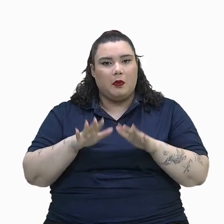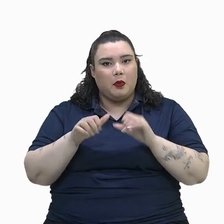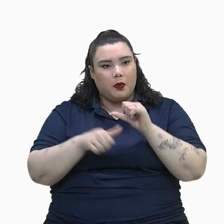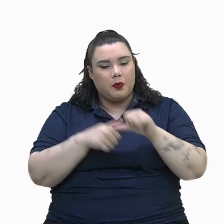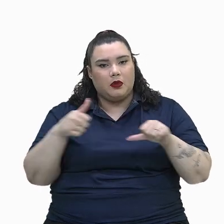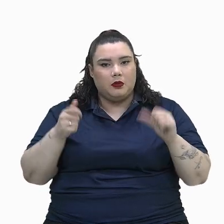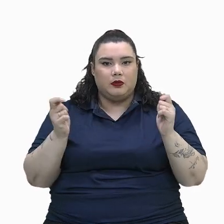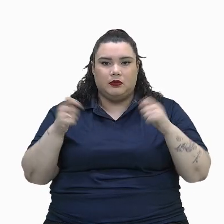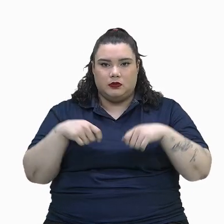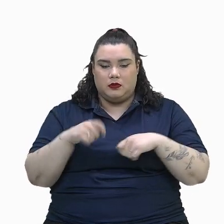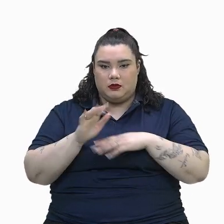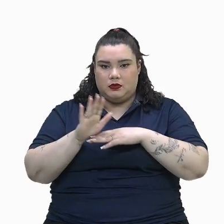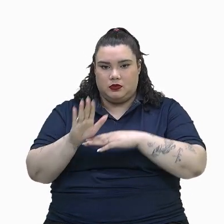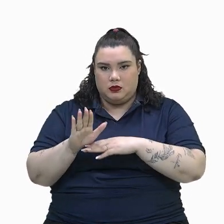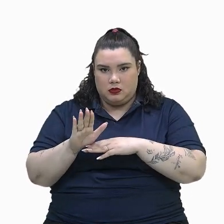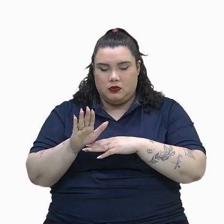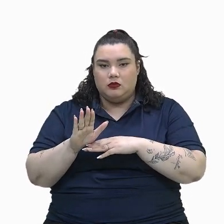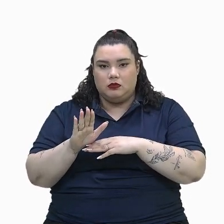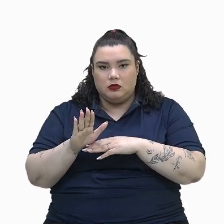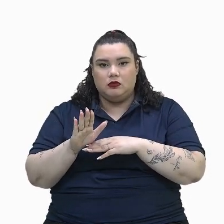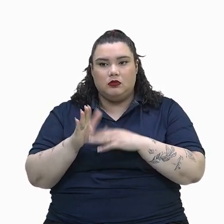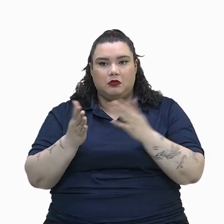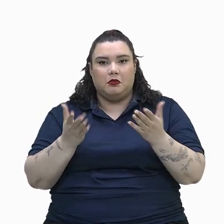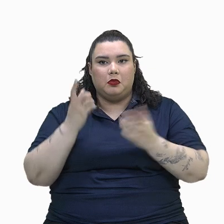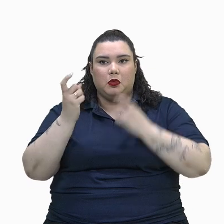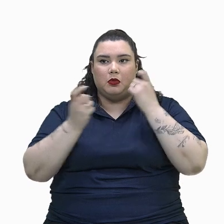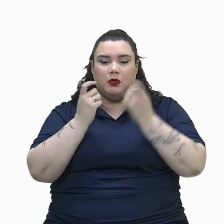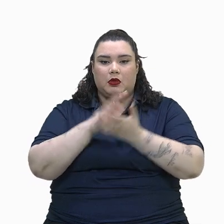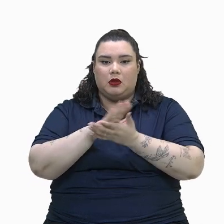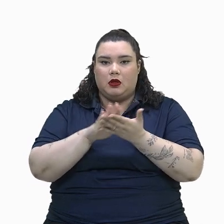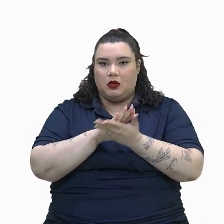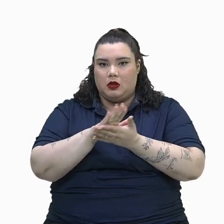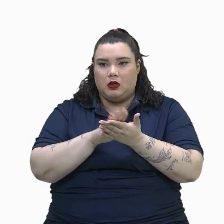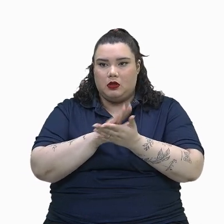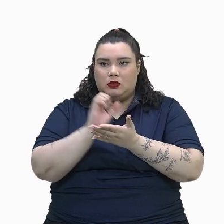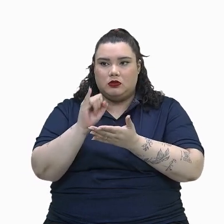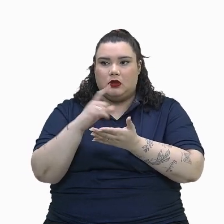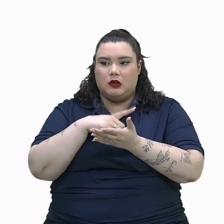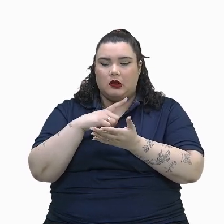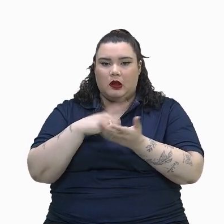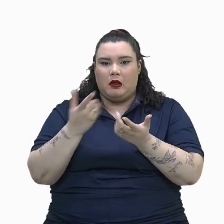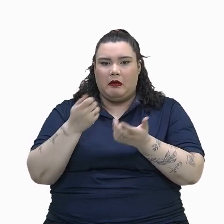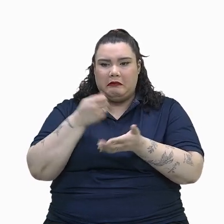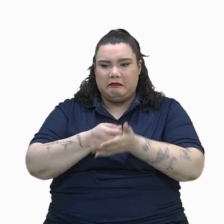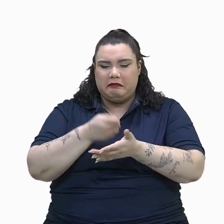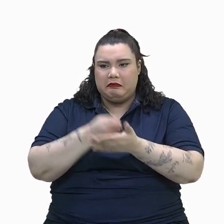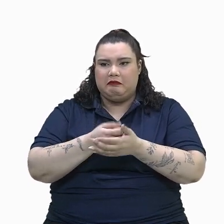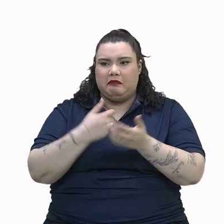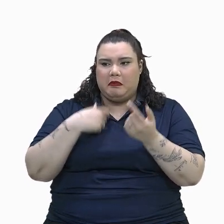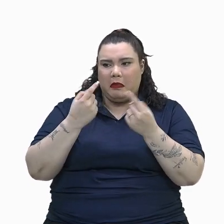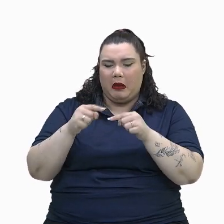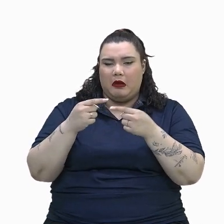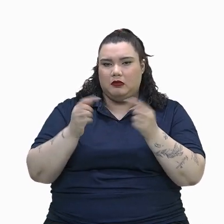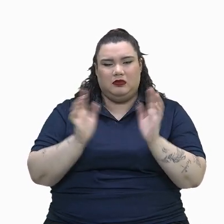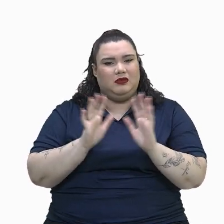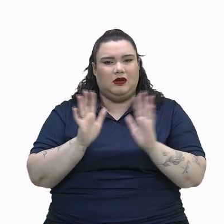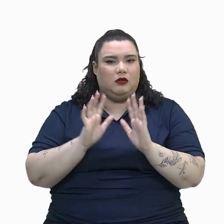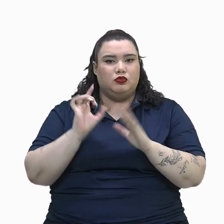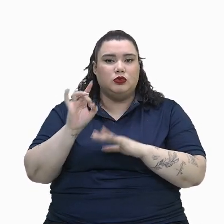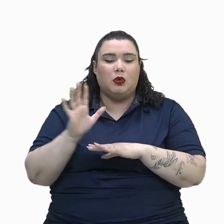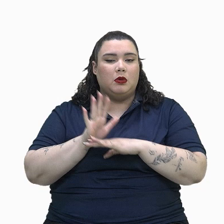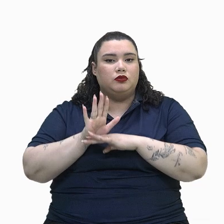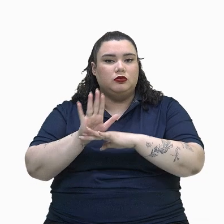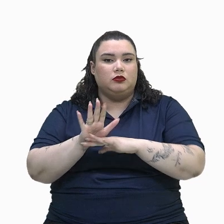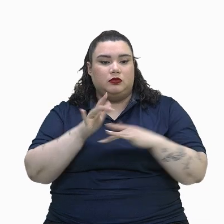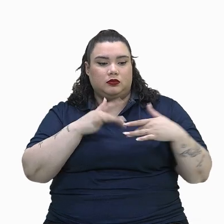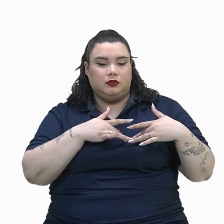outro, sem levar qualquer nível de julgamento, né? Ele vai lá para ajudar. Então, tem